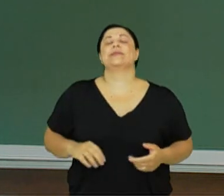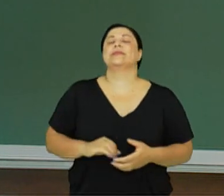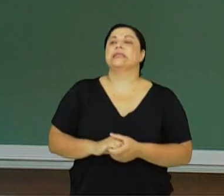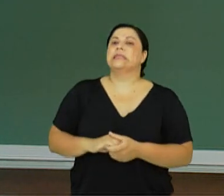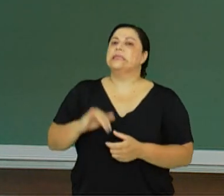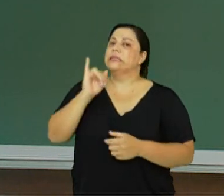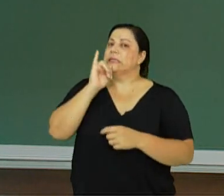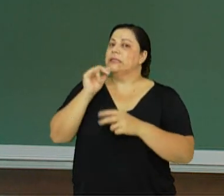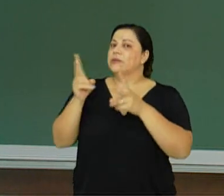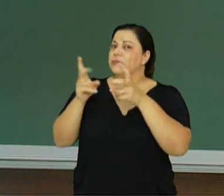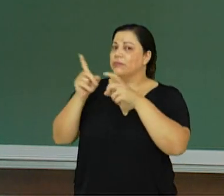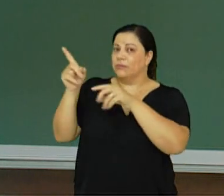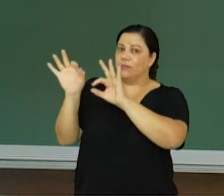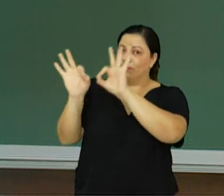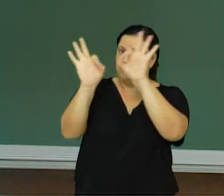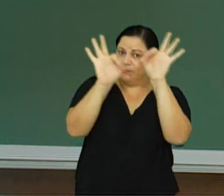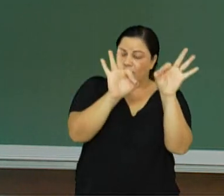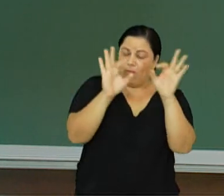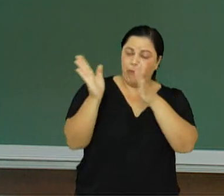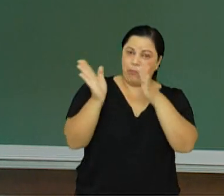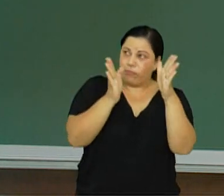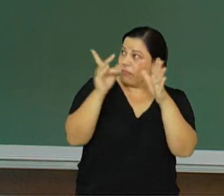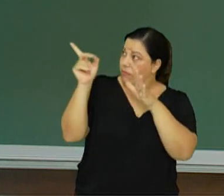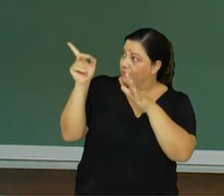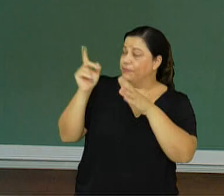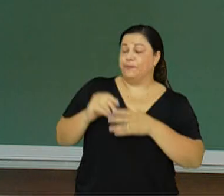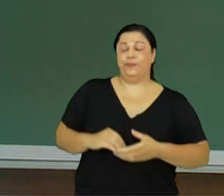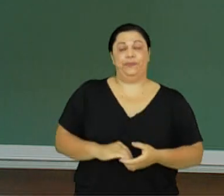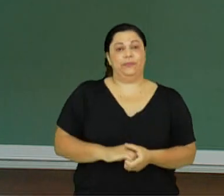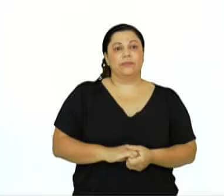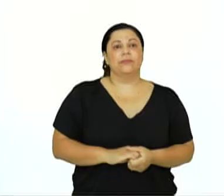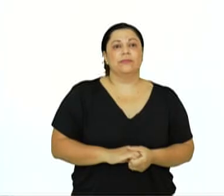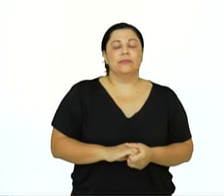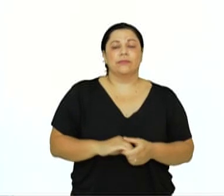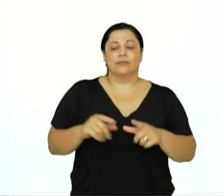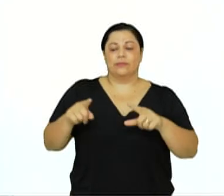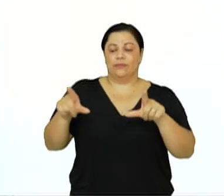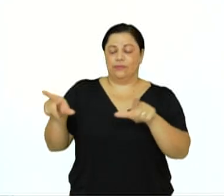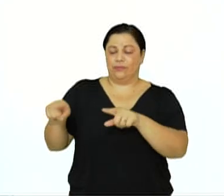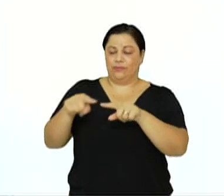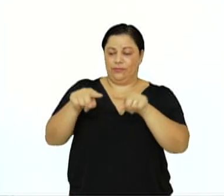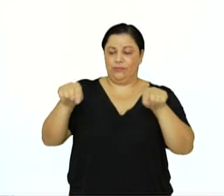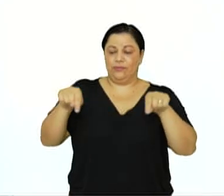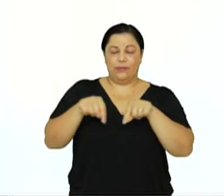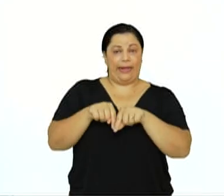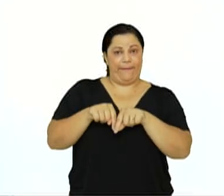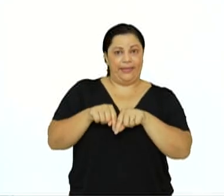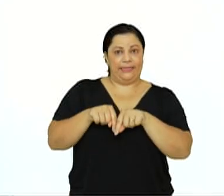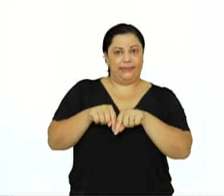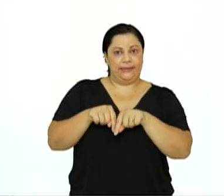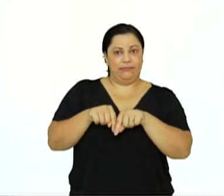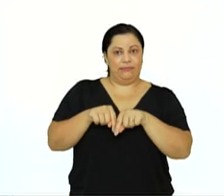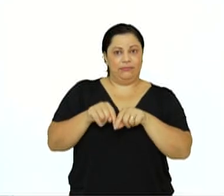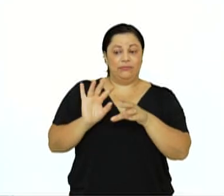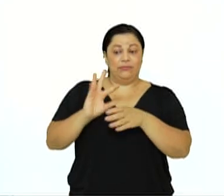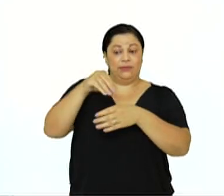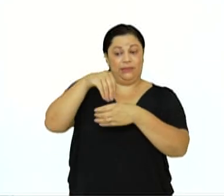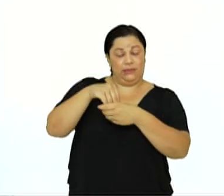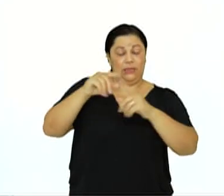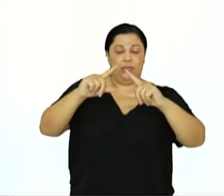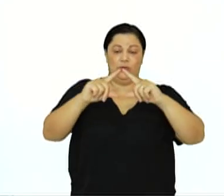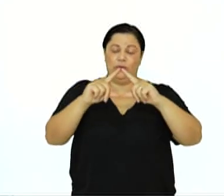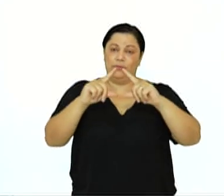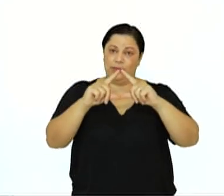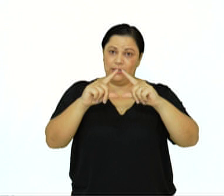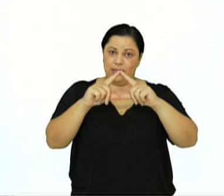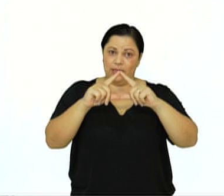figura do lado aqui, nós temos um prisma de base quadrada. E dentro dele nós temos uma pirâmide de base